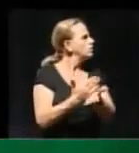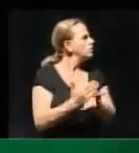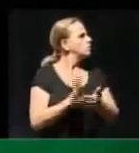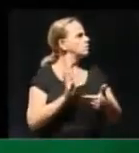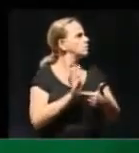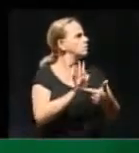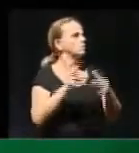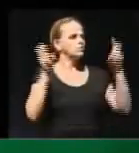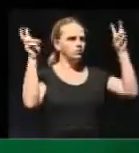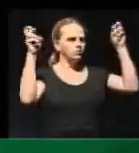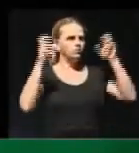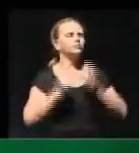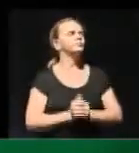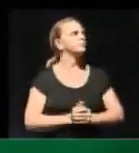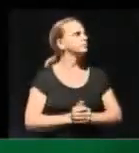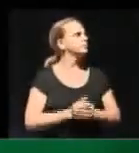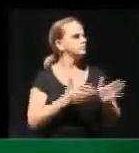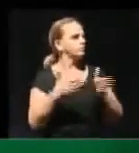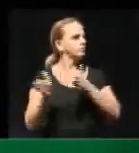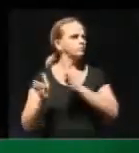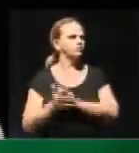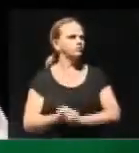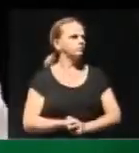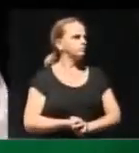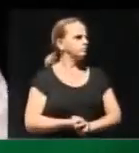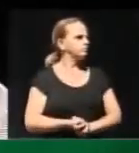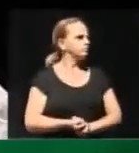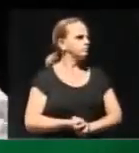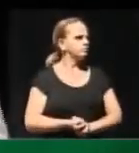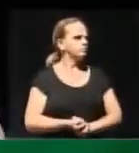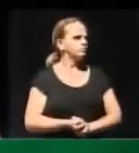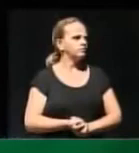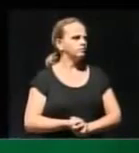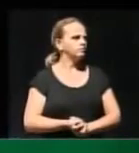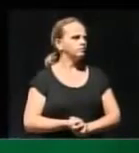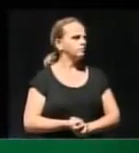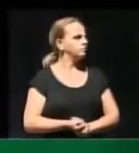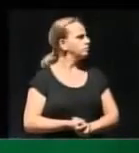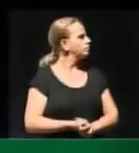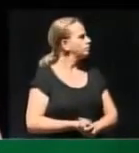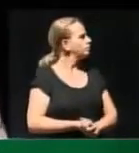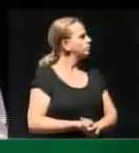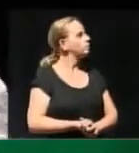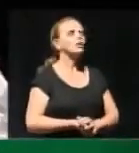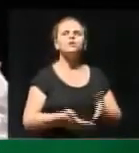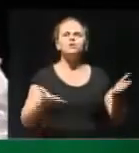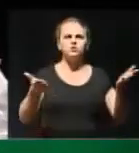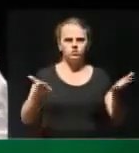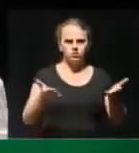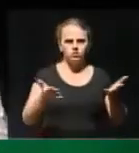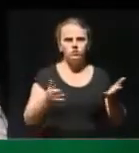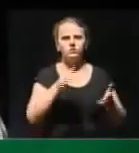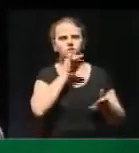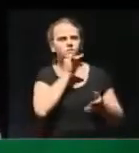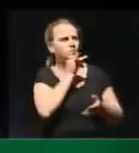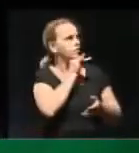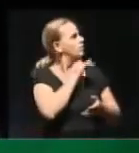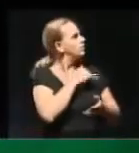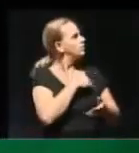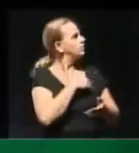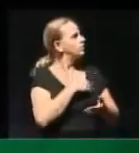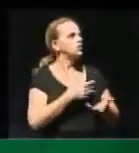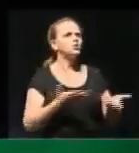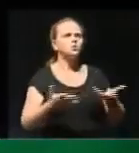esse tema agora. O próximo, por favor. Então, o que nós temos de mais antigo em termos desse